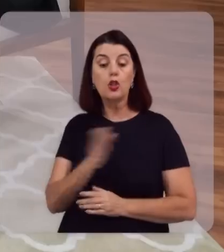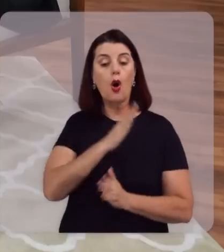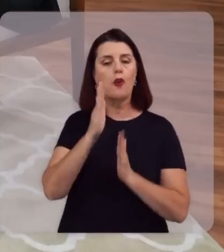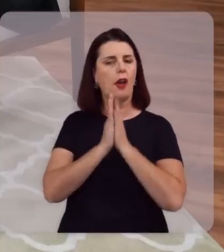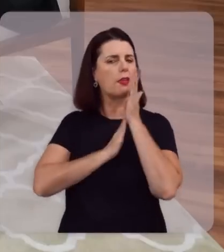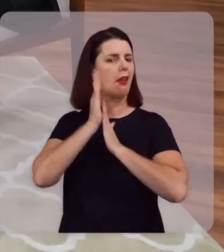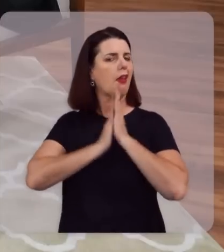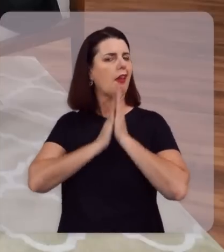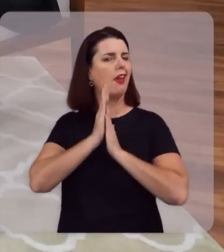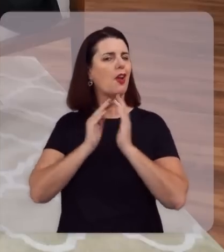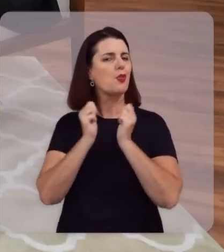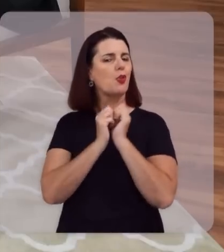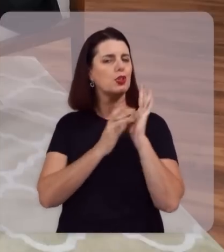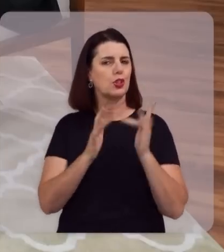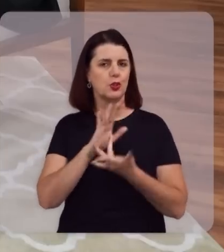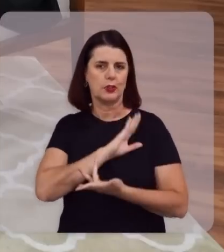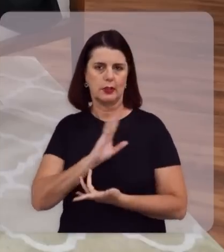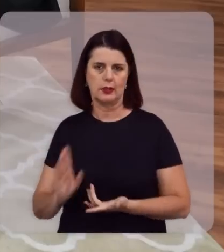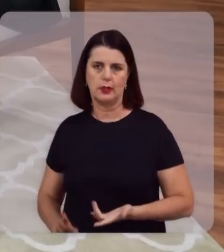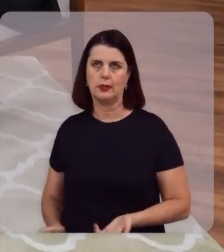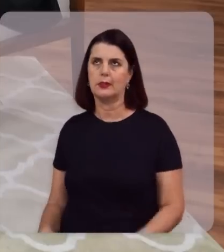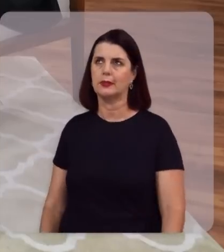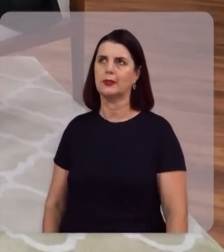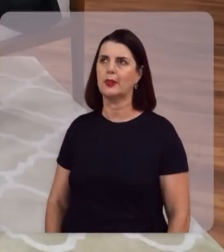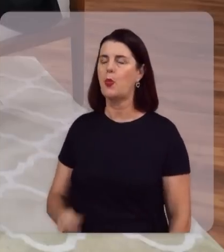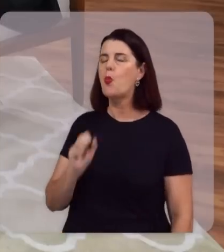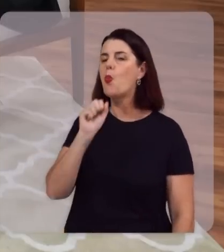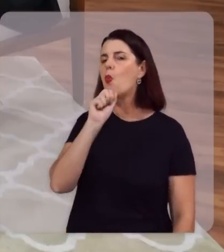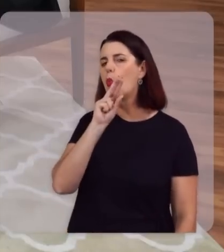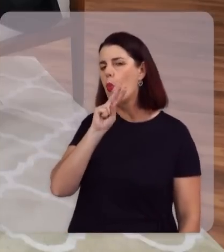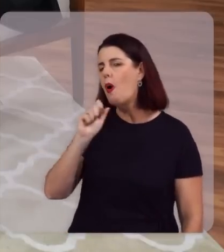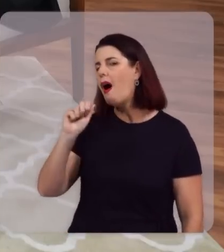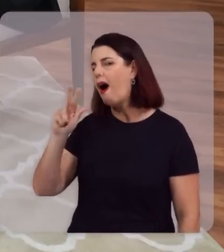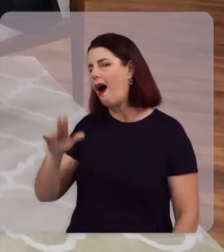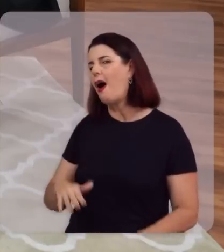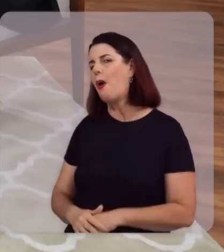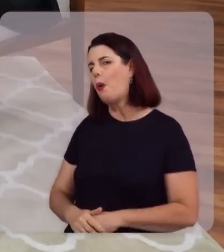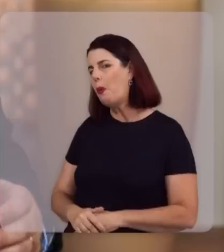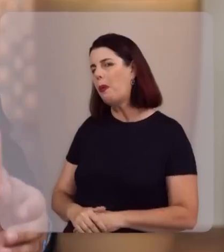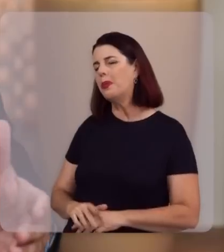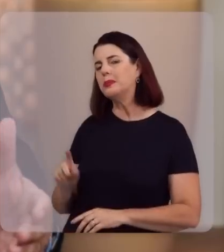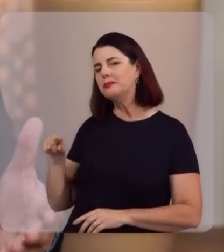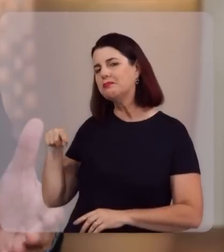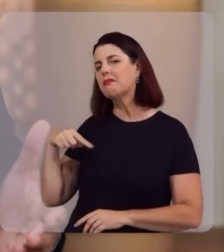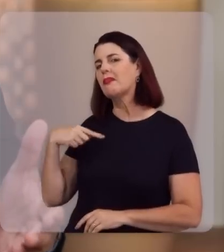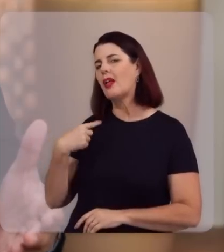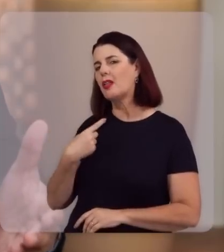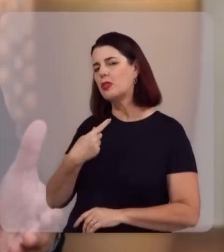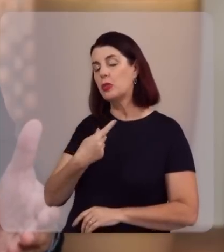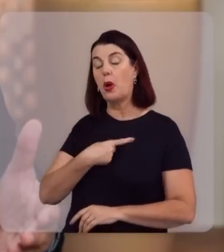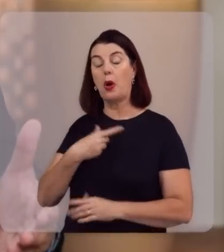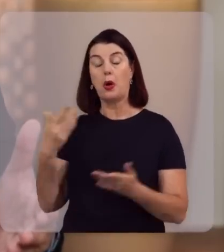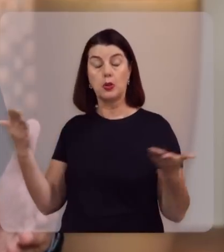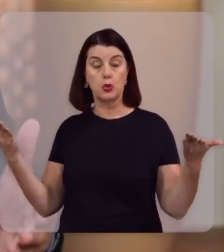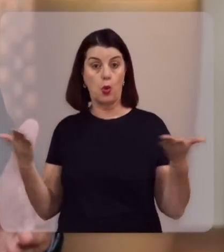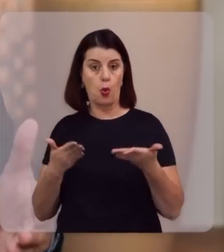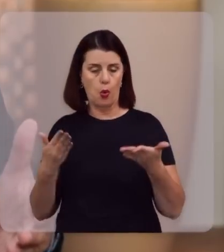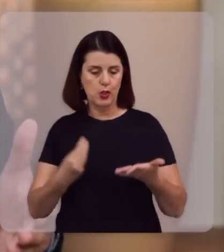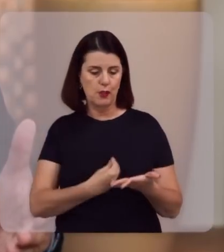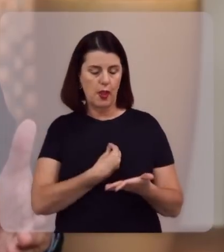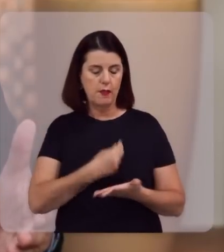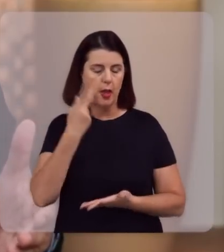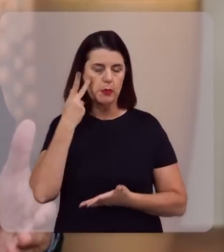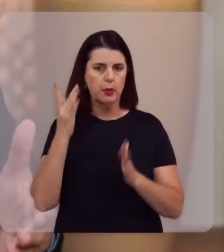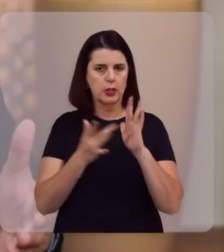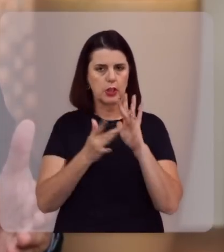nova expectativa em relação a Cristo? Uau, que pergunta maravilhosa. No presente, hoje, nós vivemos para Cristo